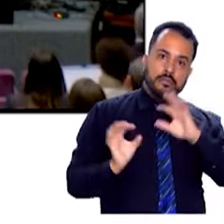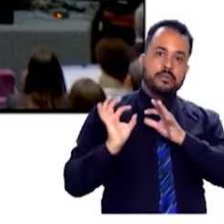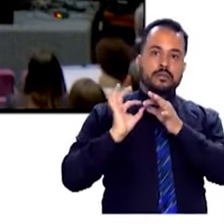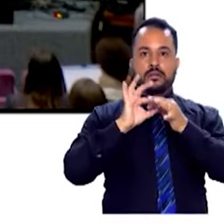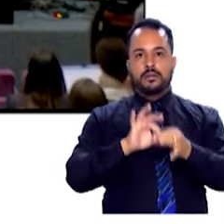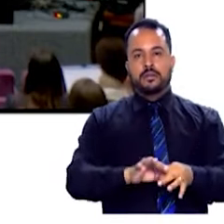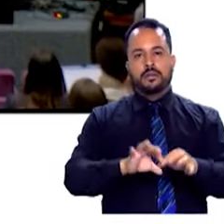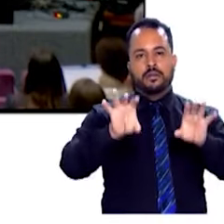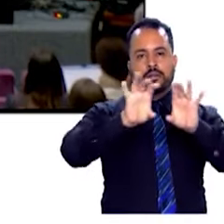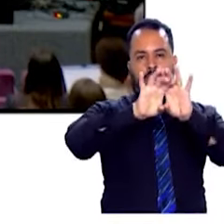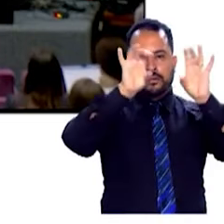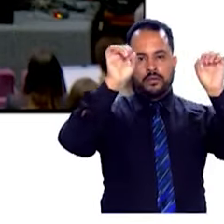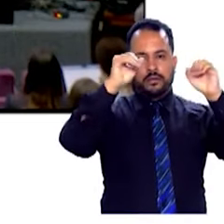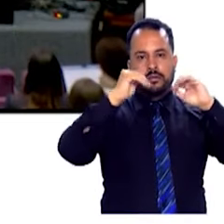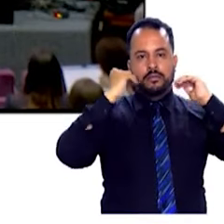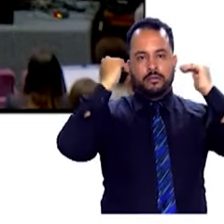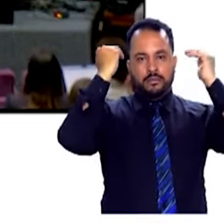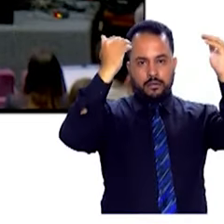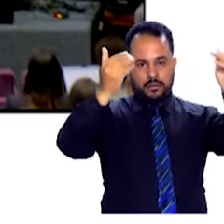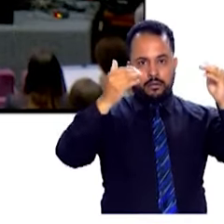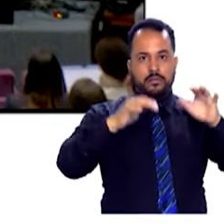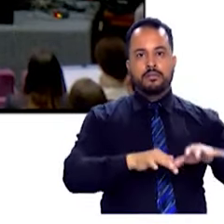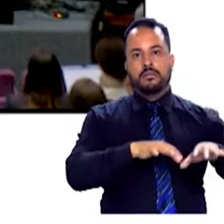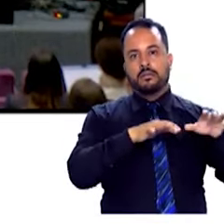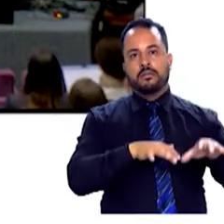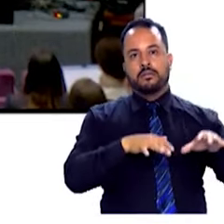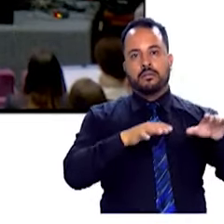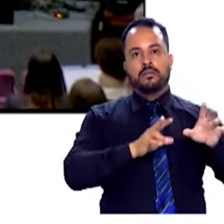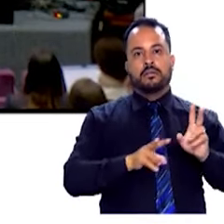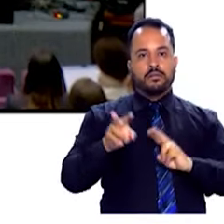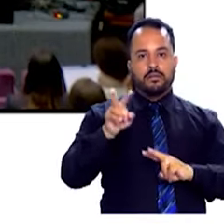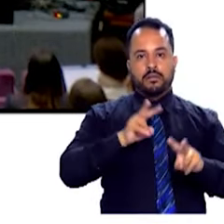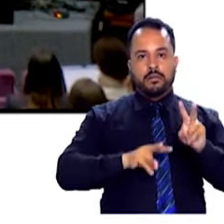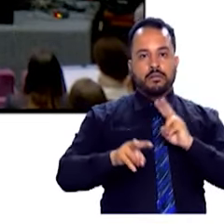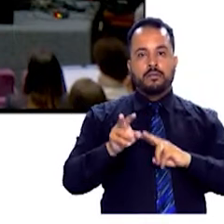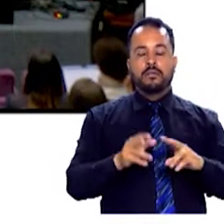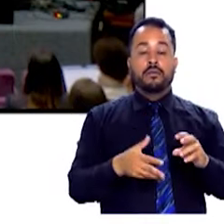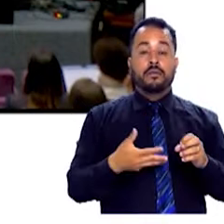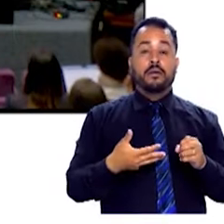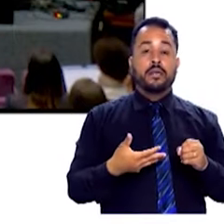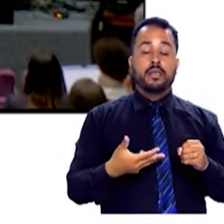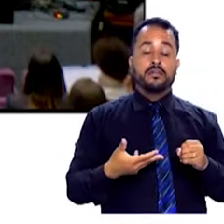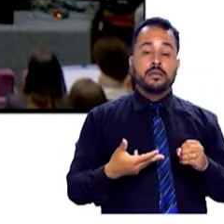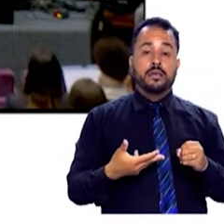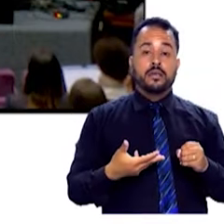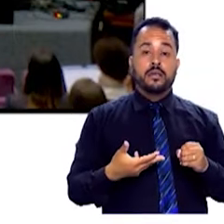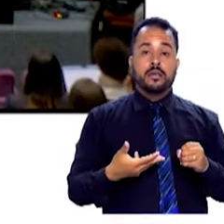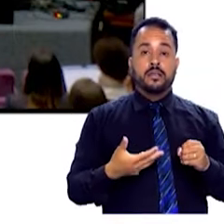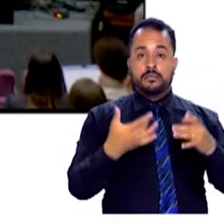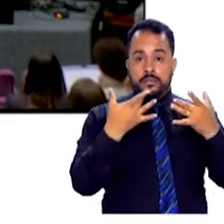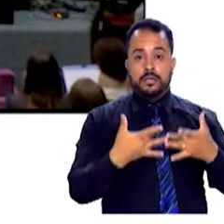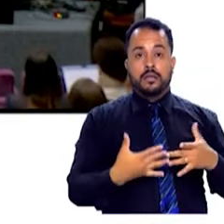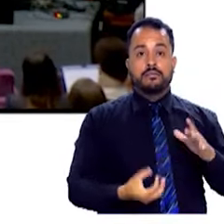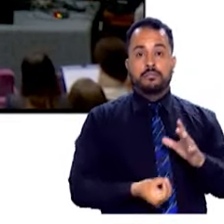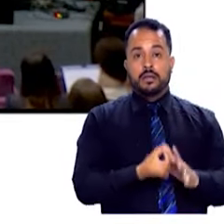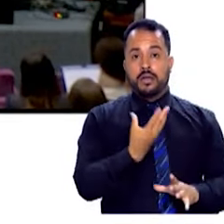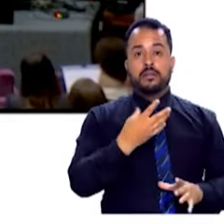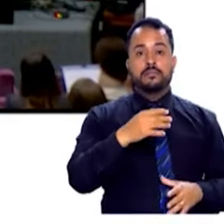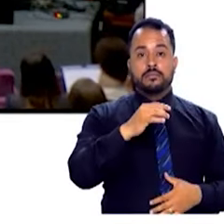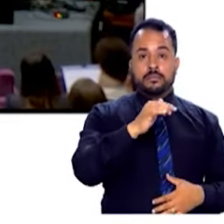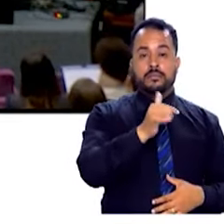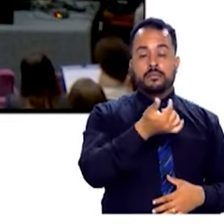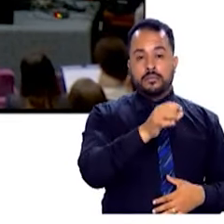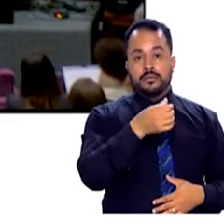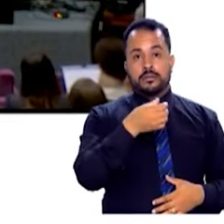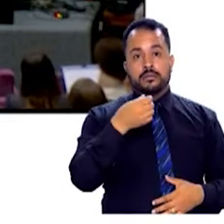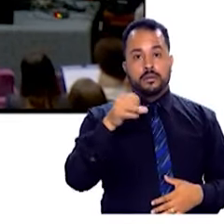suprema corte do Reino Unido eh se vocês olharem para Suprema corte de jiro ela foi estabelecida em 2009 isso não é verdade 2009 o que aconteceu foi